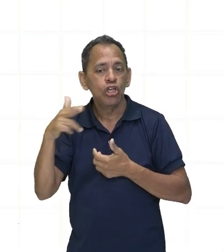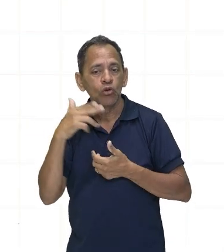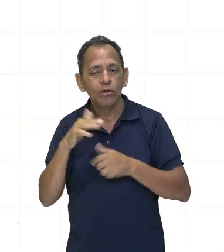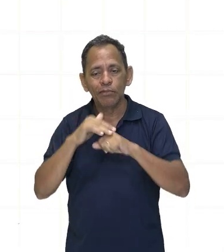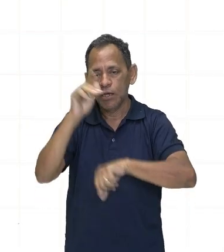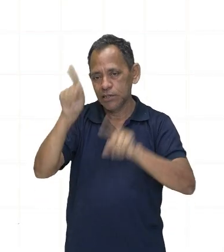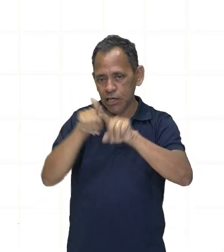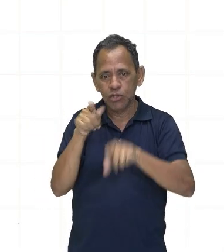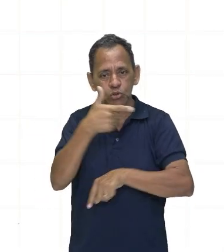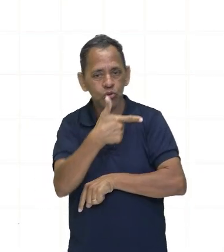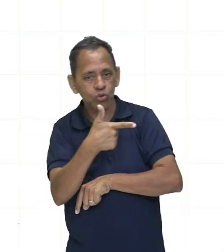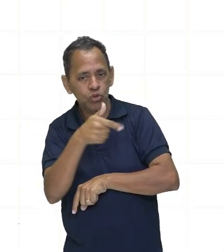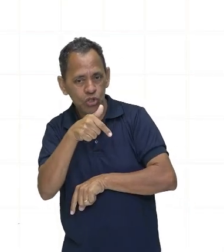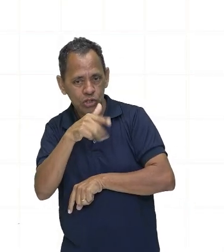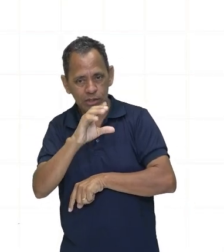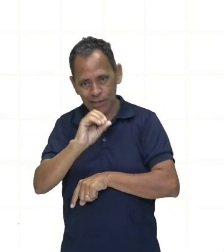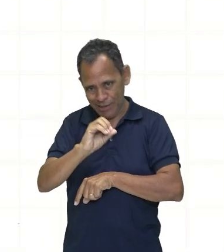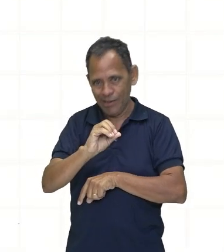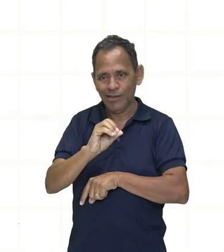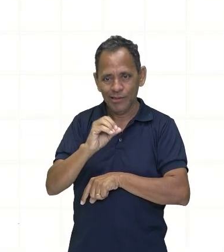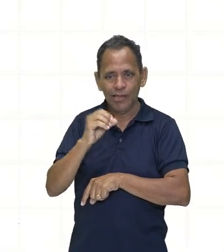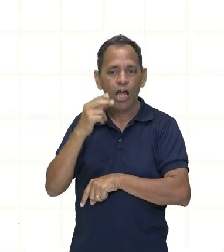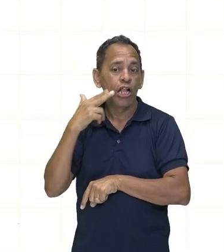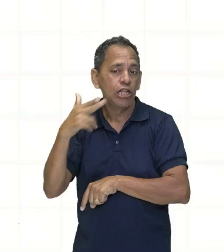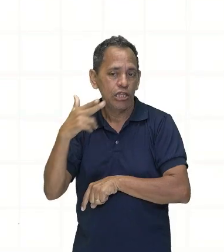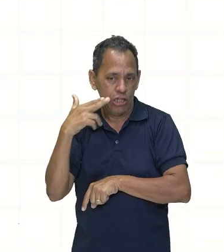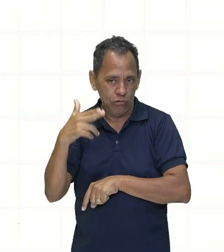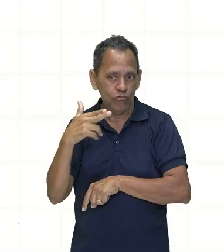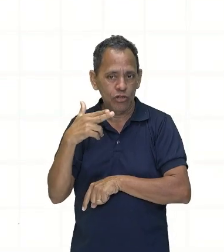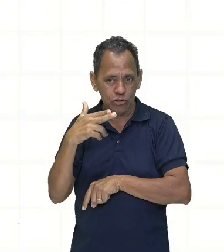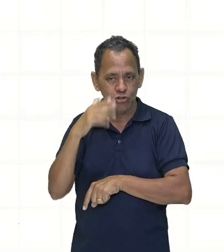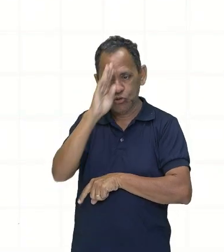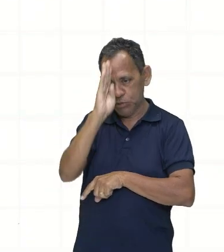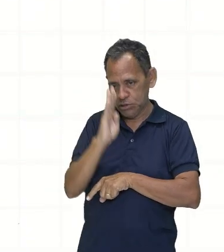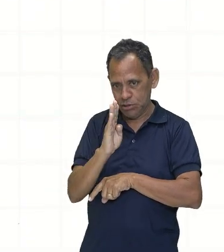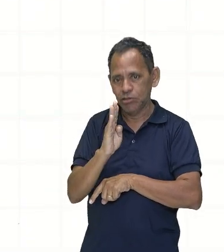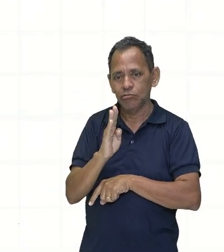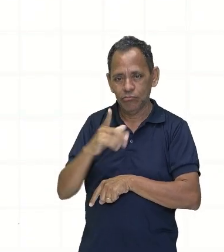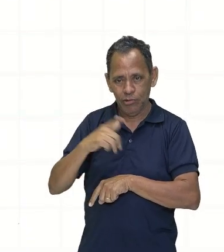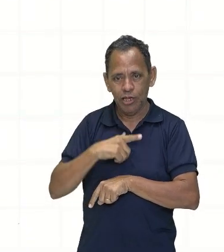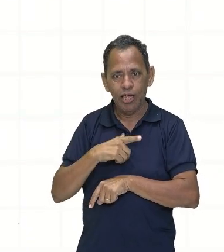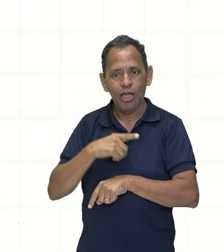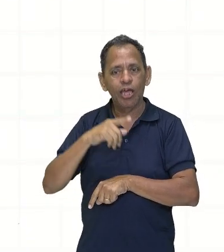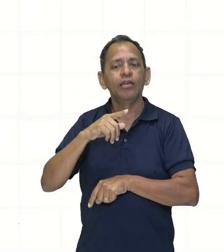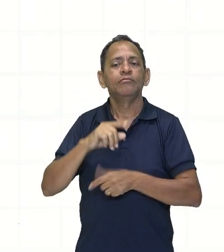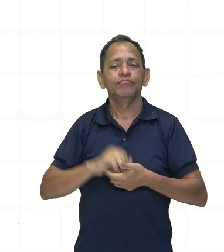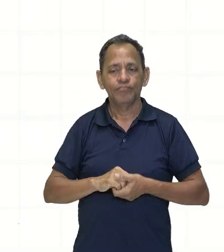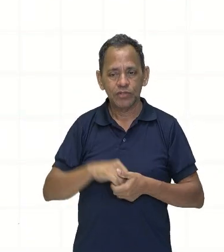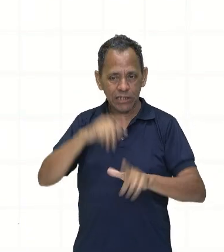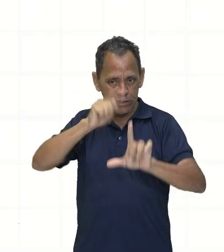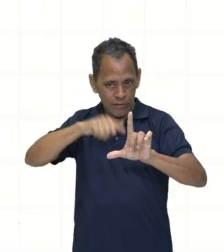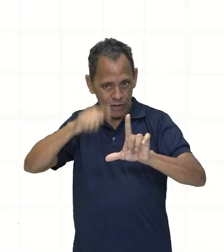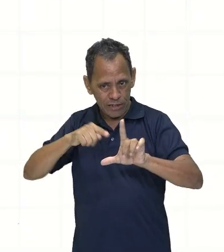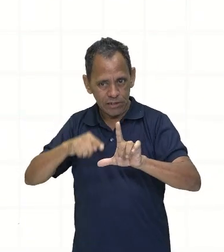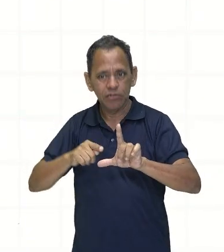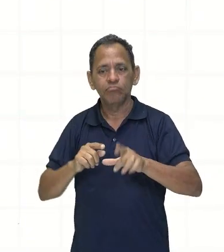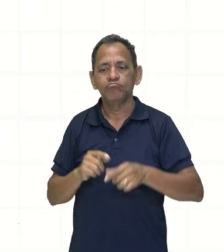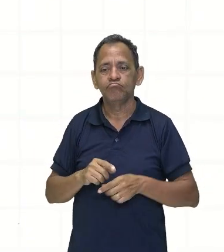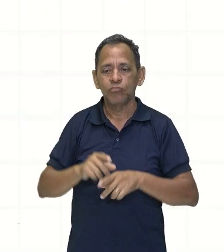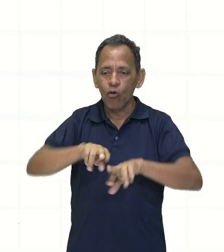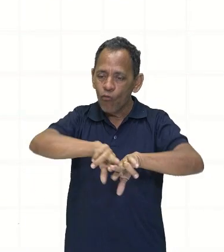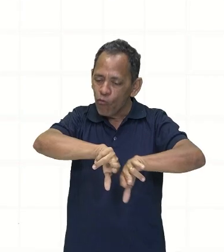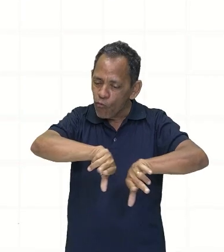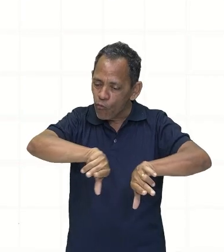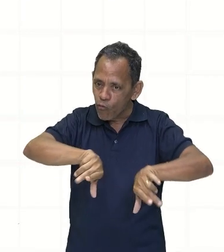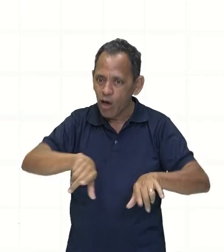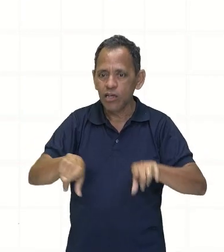indígenas no Brasil, então nós temos essa variação linguística, né? As línguas indígenas, elas são